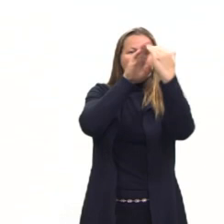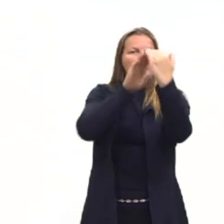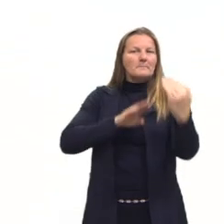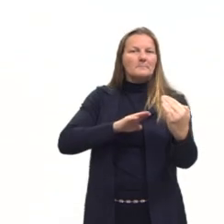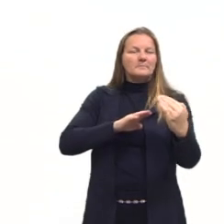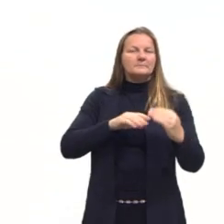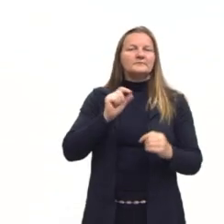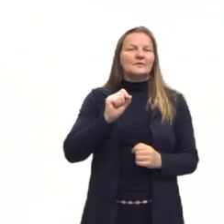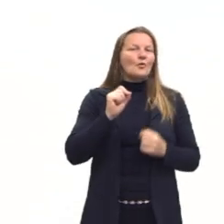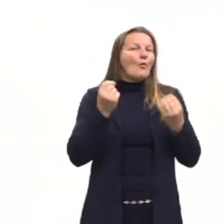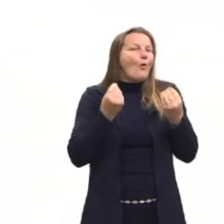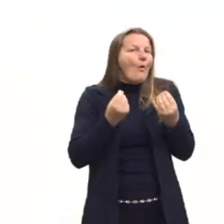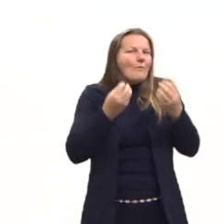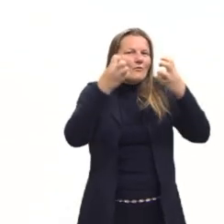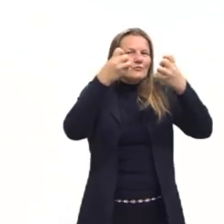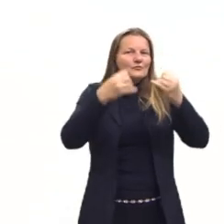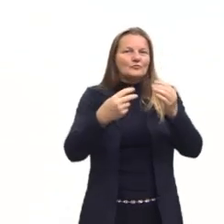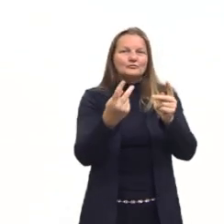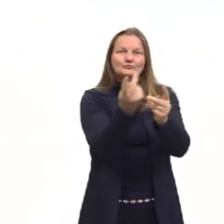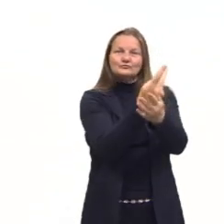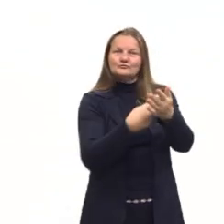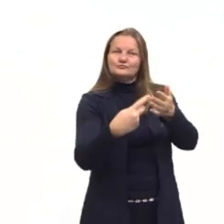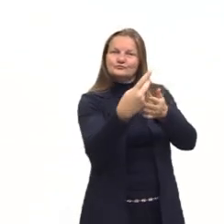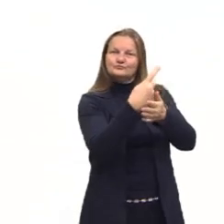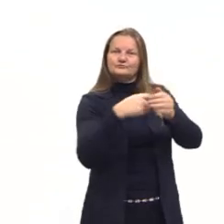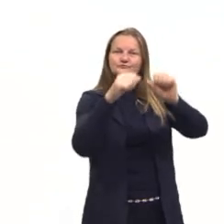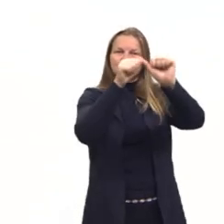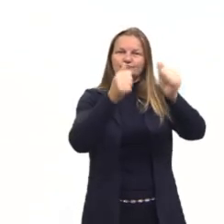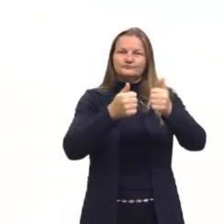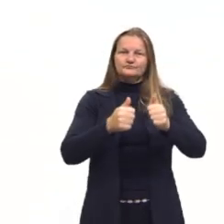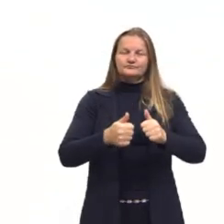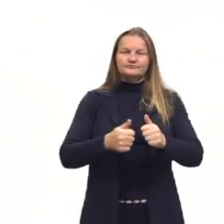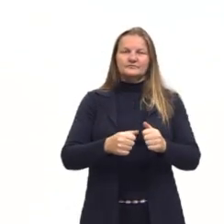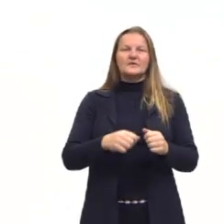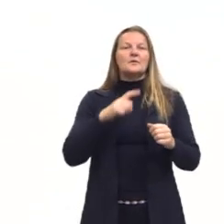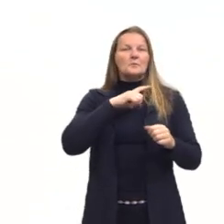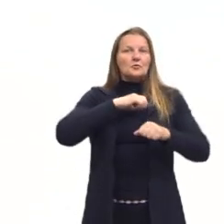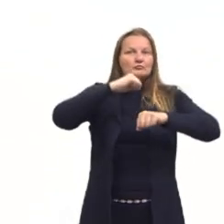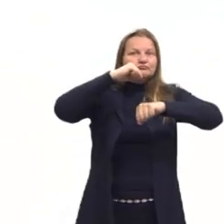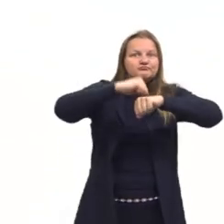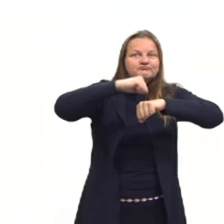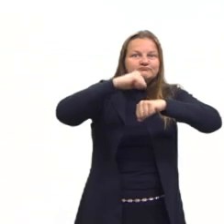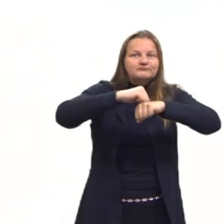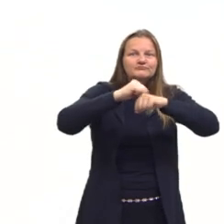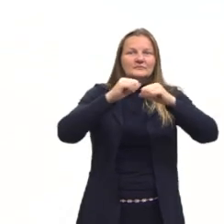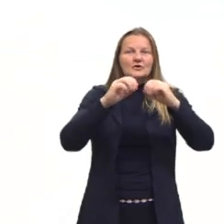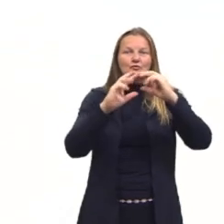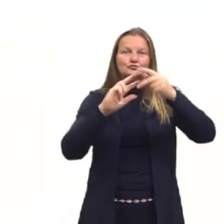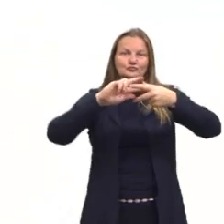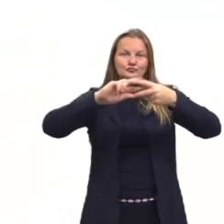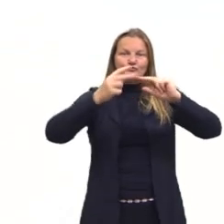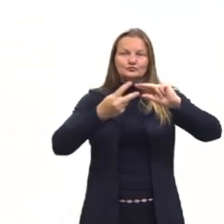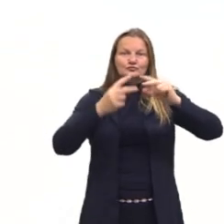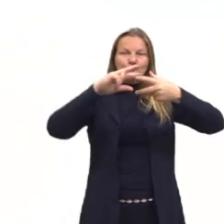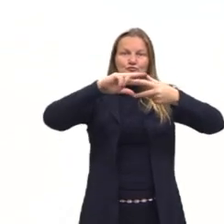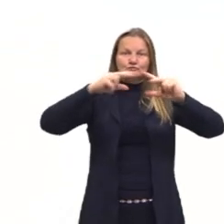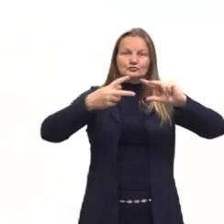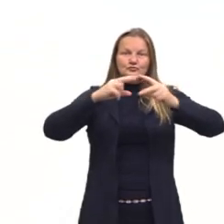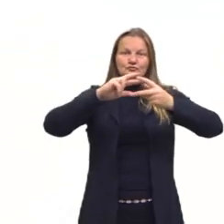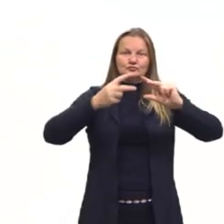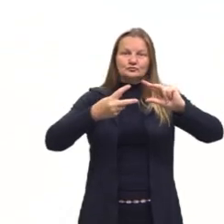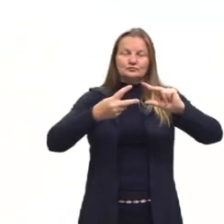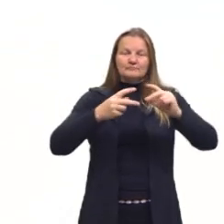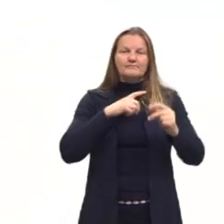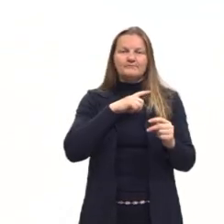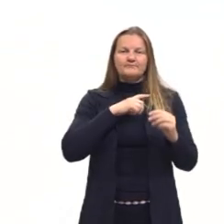esse sólido né uma pirâmide Então é um sólido geométrico do tipo poliedro ou